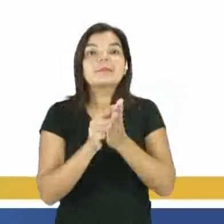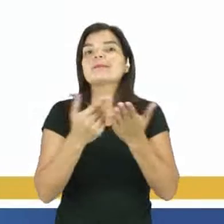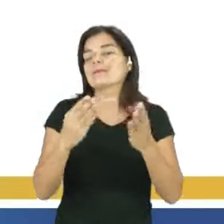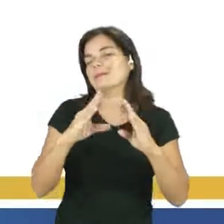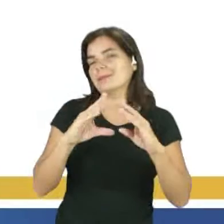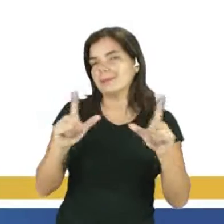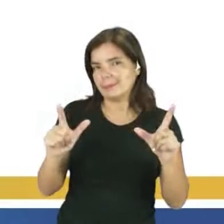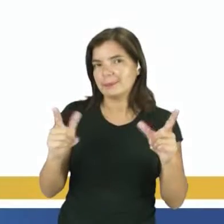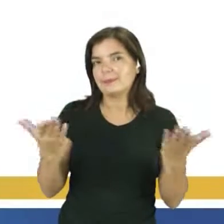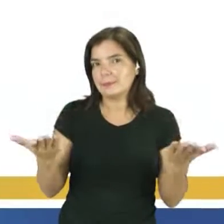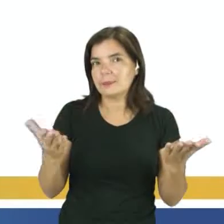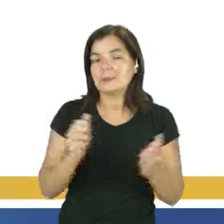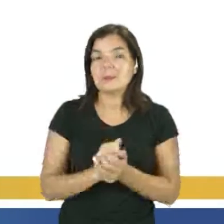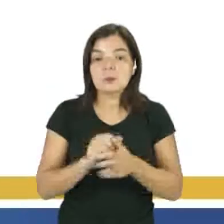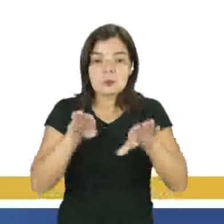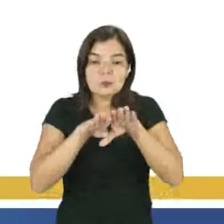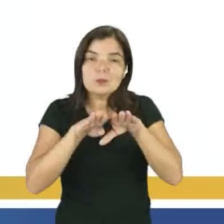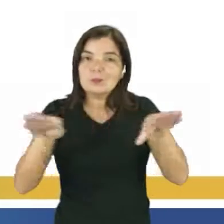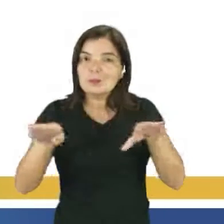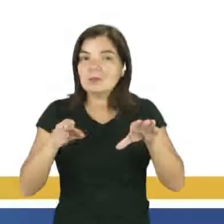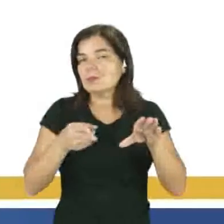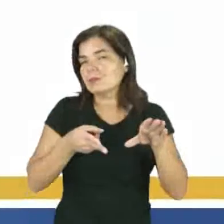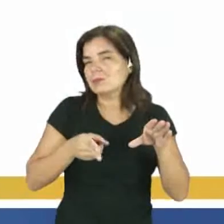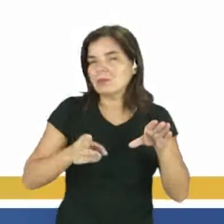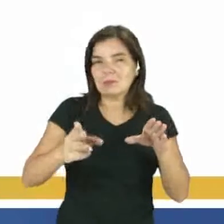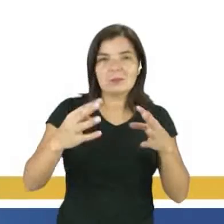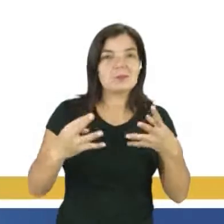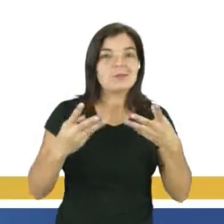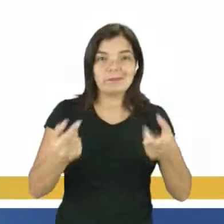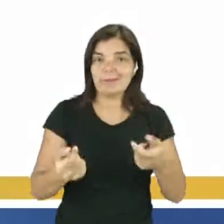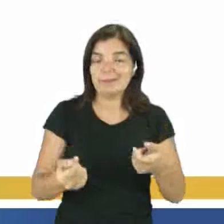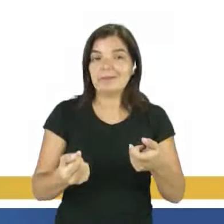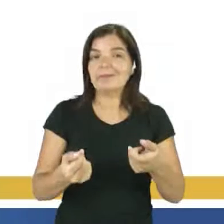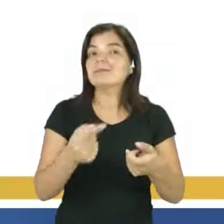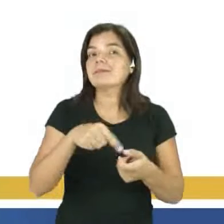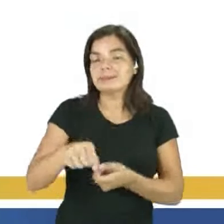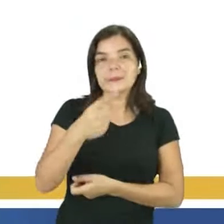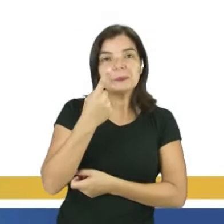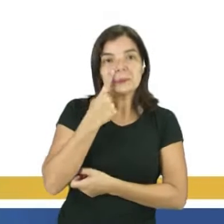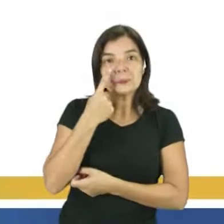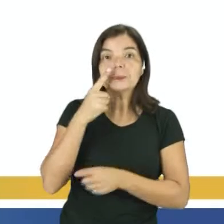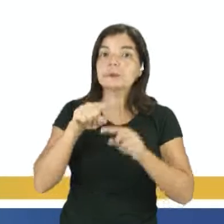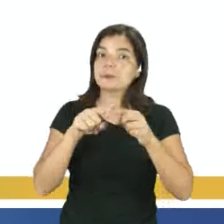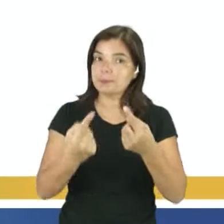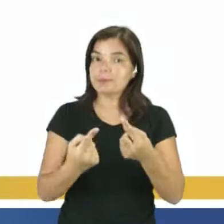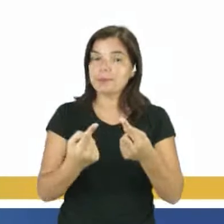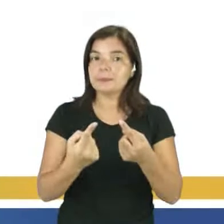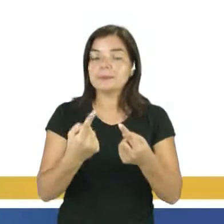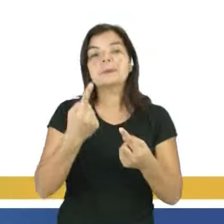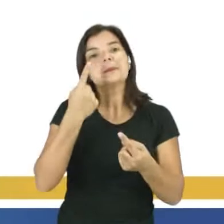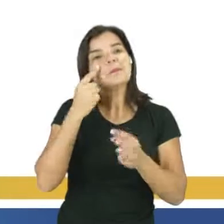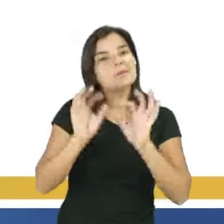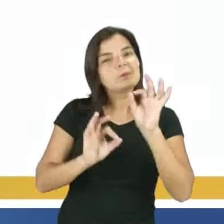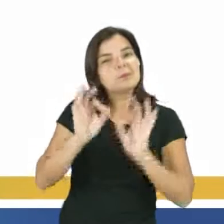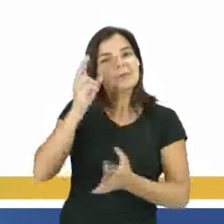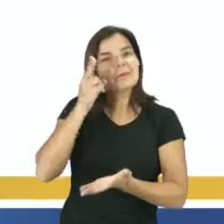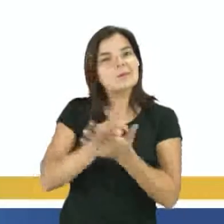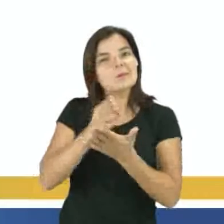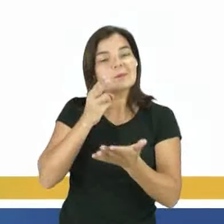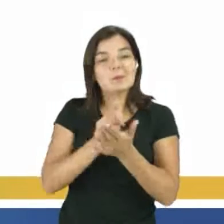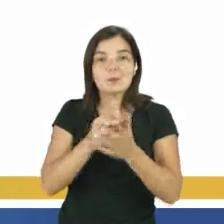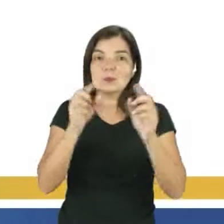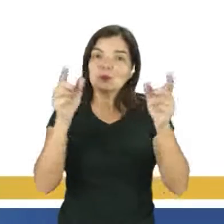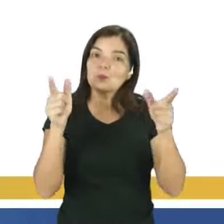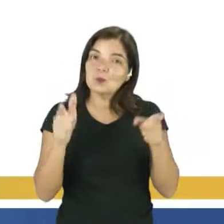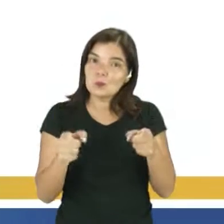claro que o plano ele é infinito em todas as direções que você olhar, mas a gente acaba trabalhando sempre com